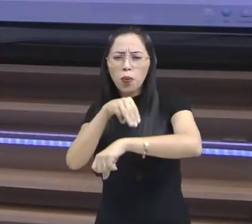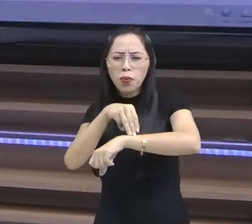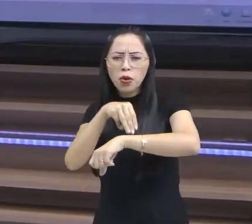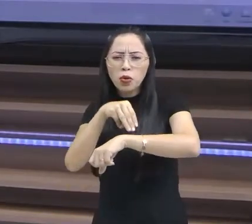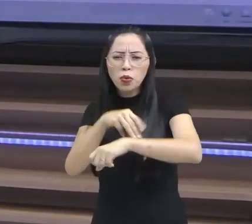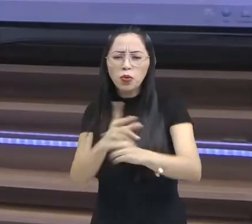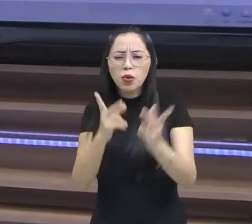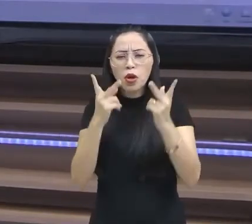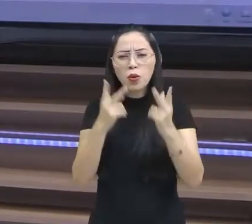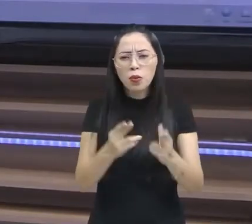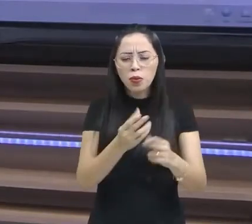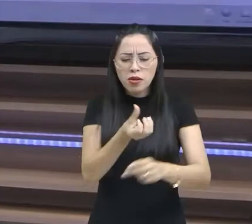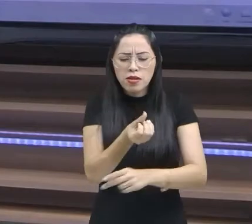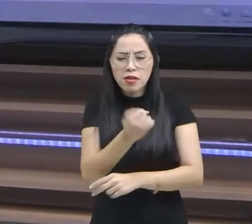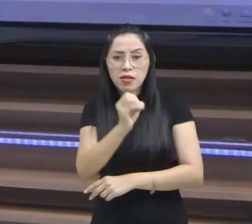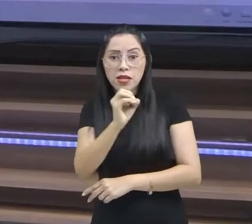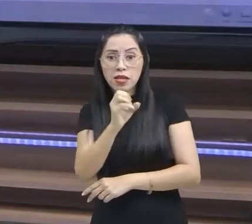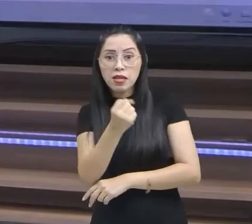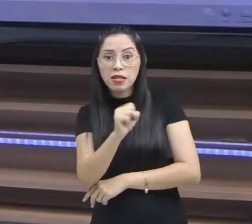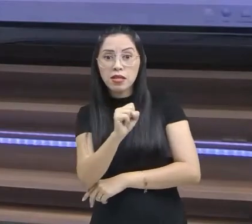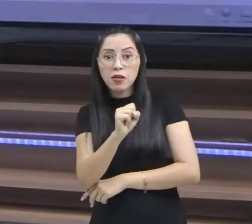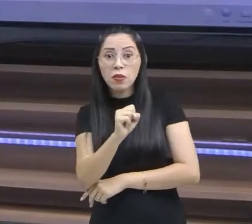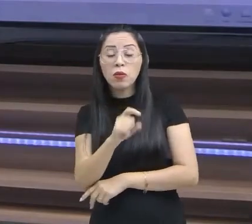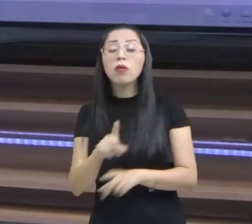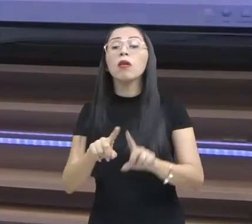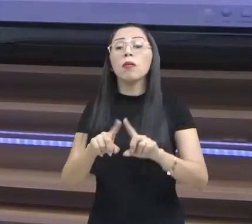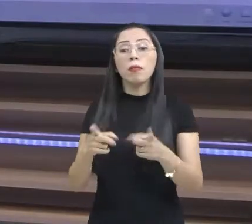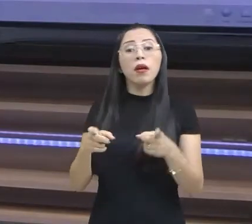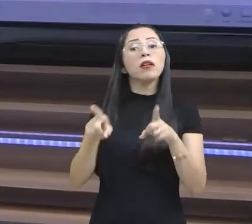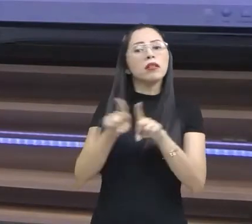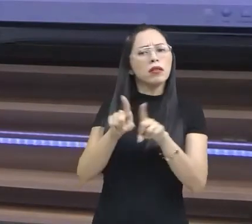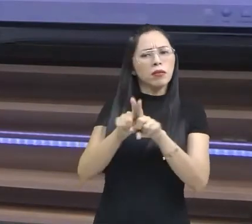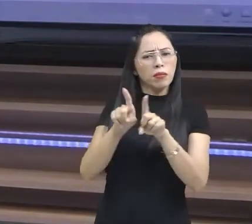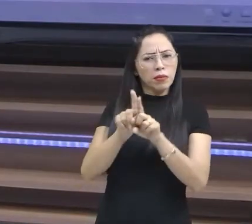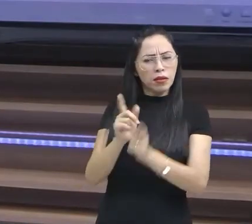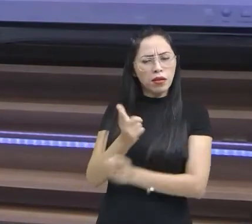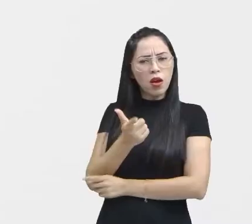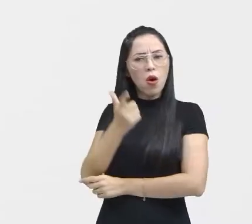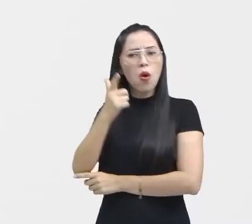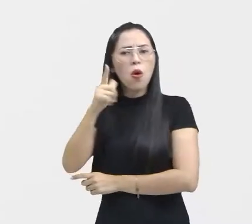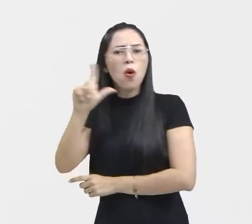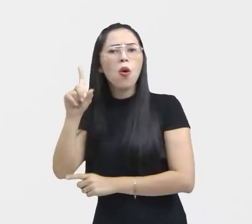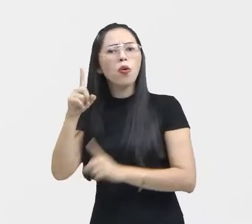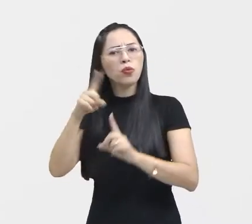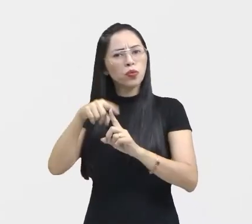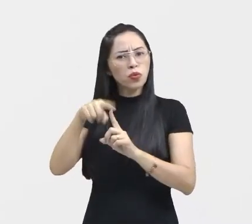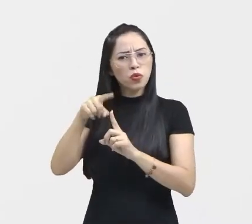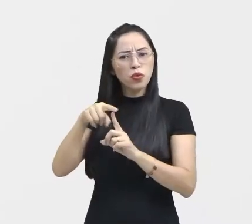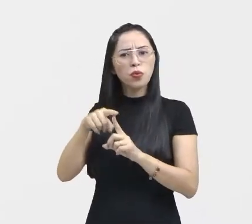60 segundos. Mas também nós temos outras medidas de tempo. De olho na tela.